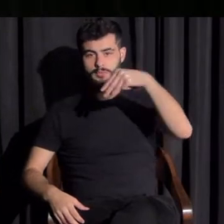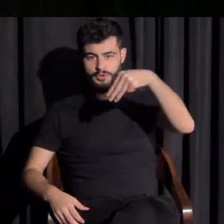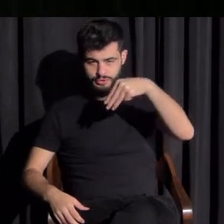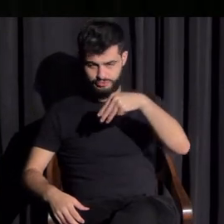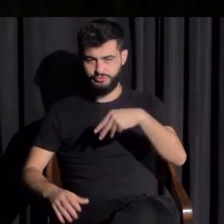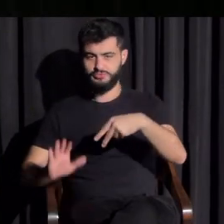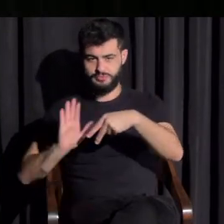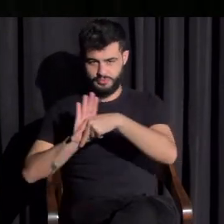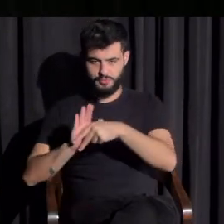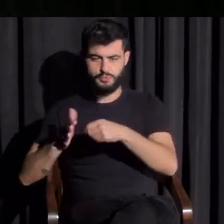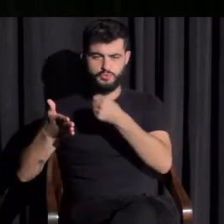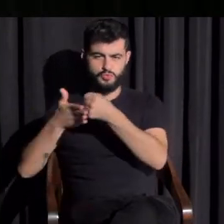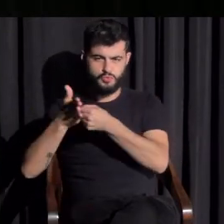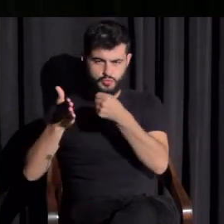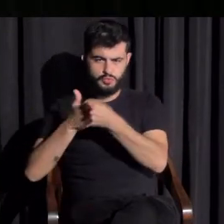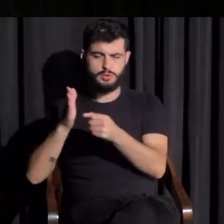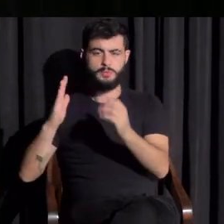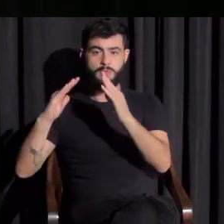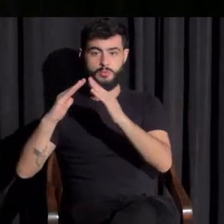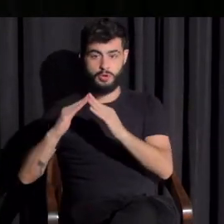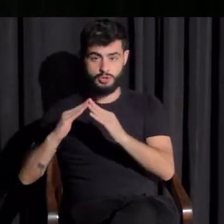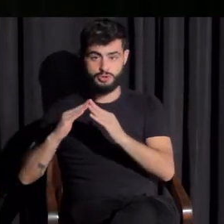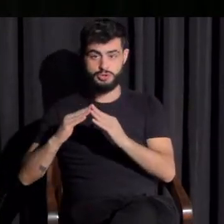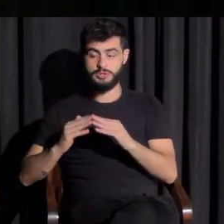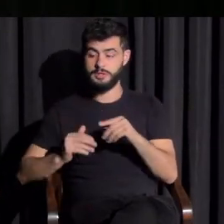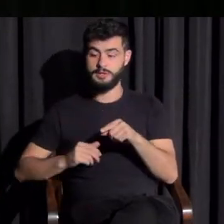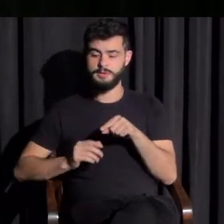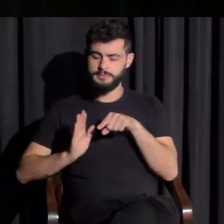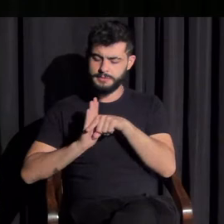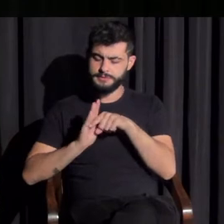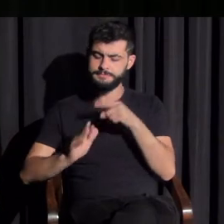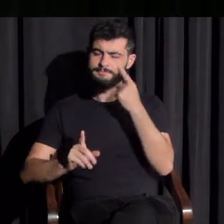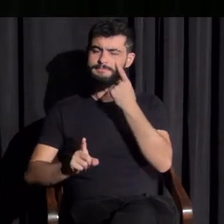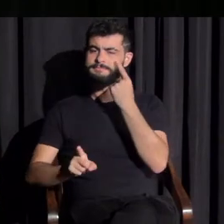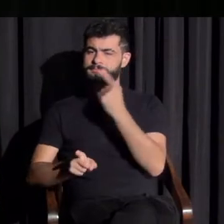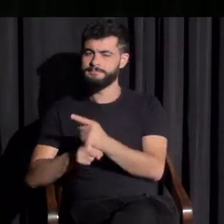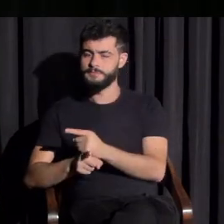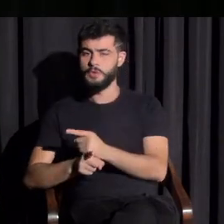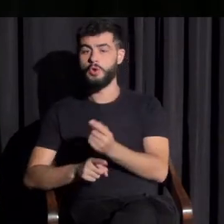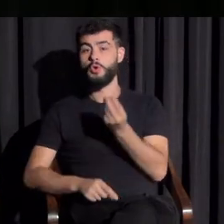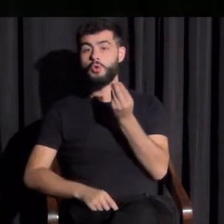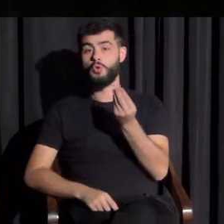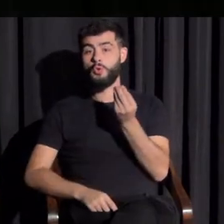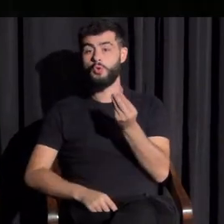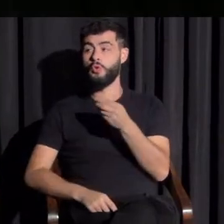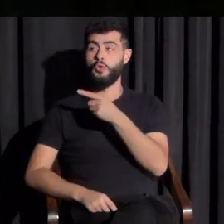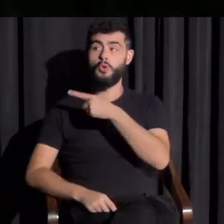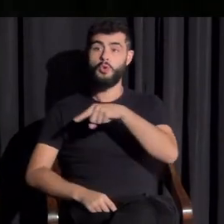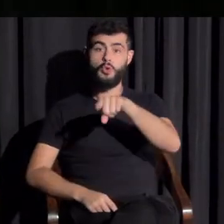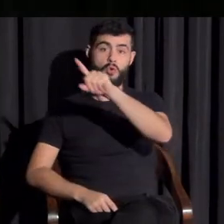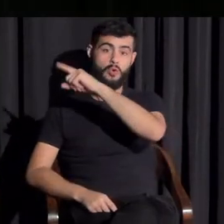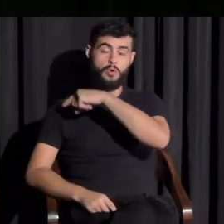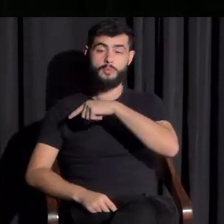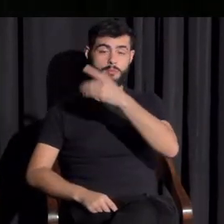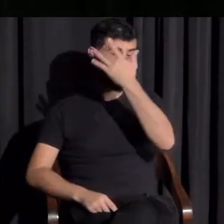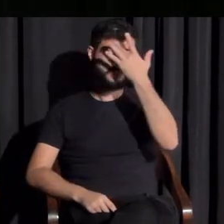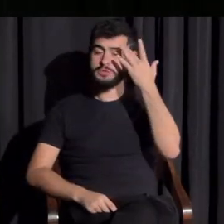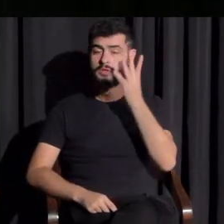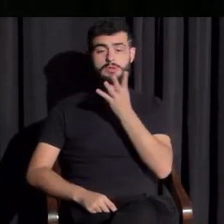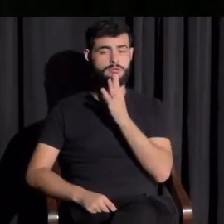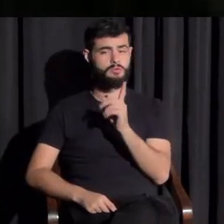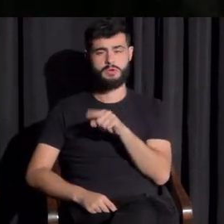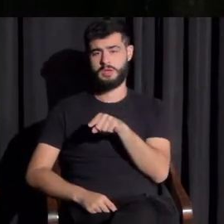as instituições desconhecem a realidade, muitas vezes, dessas crianças, das ocupações.